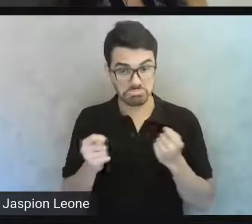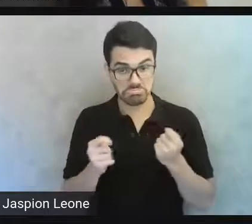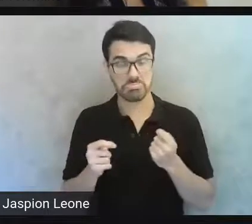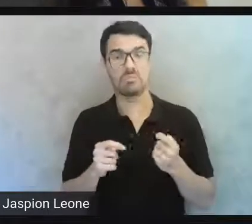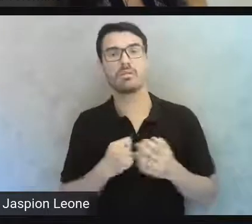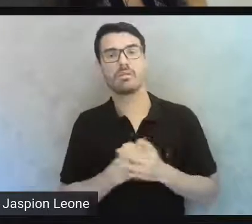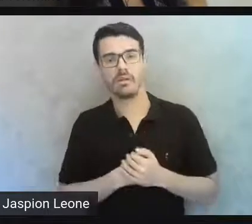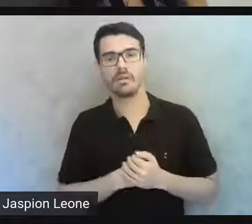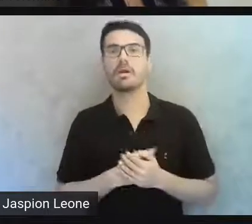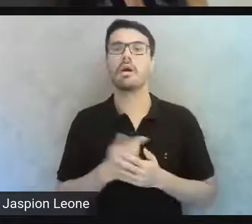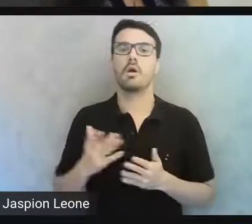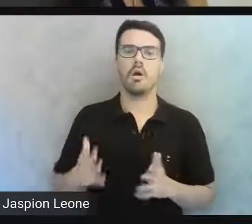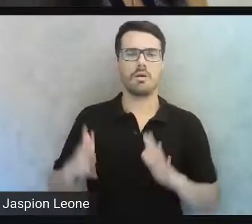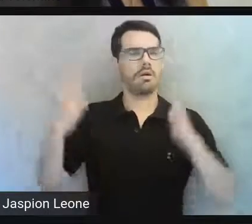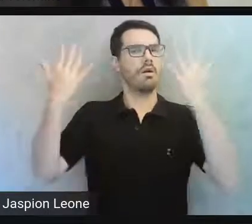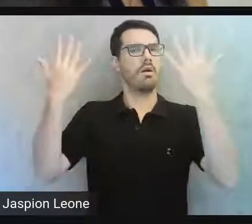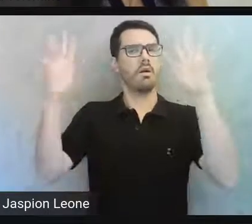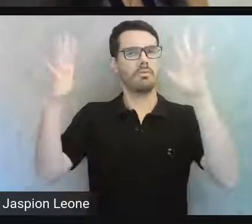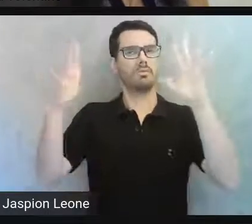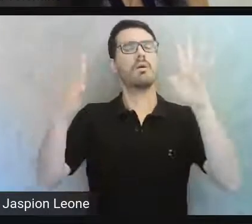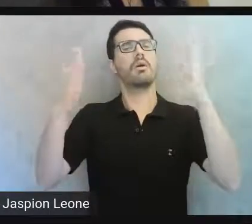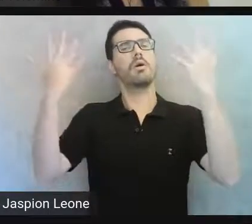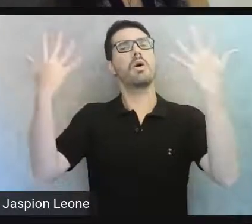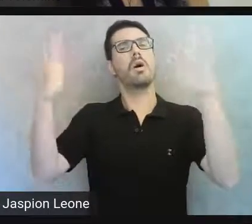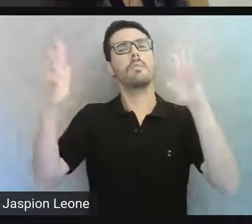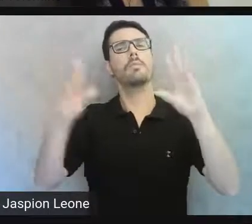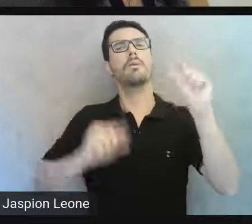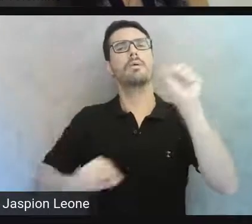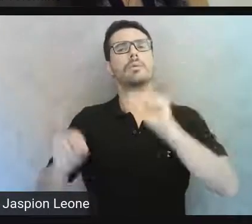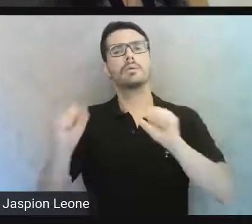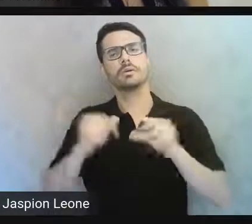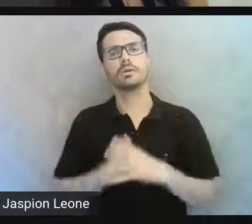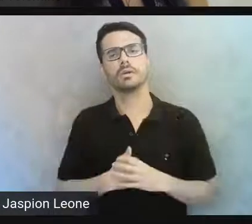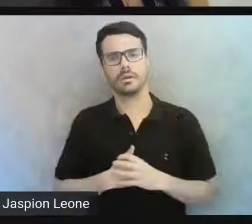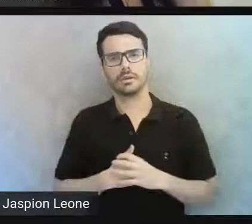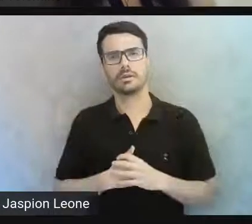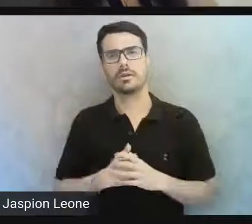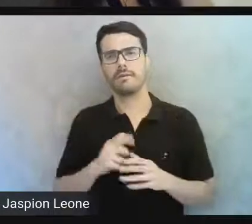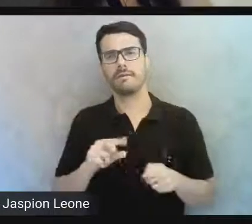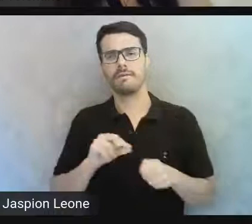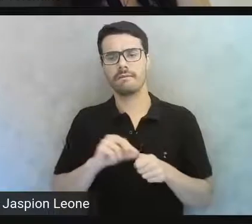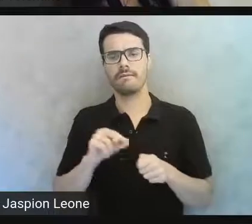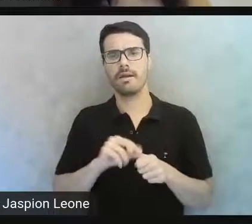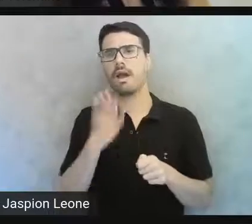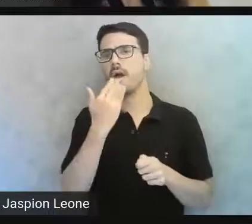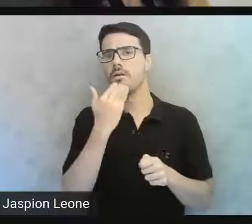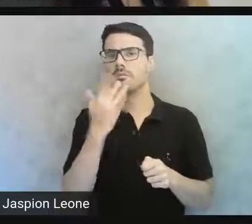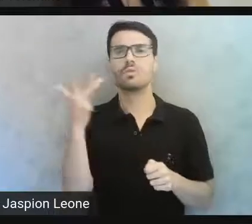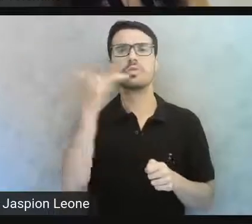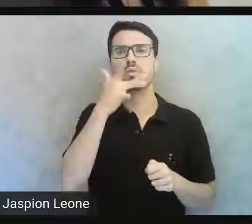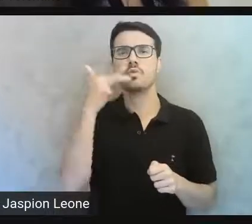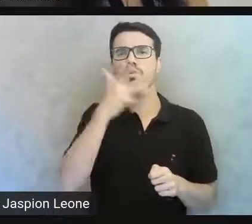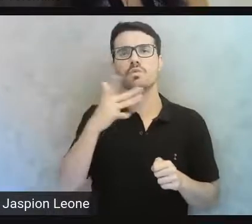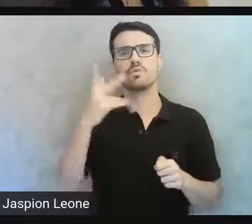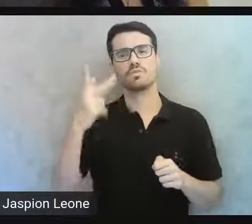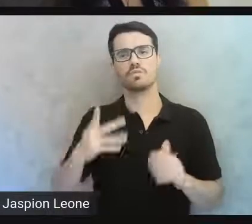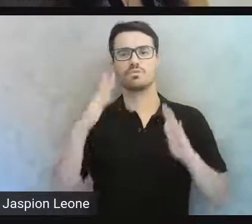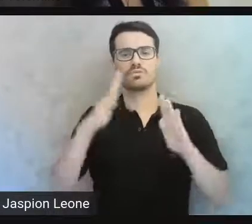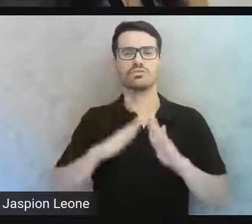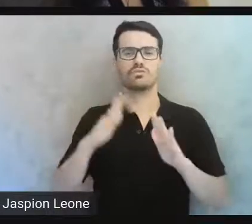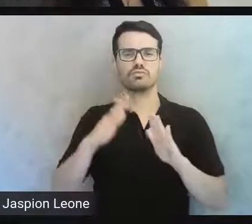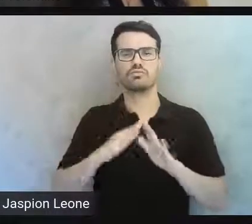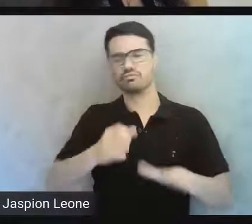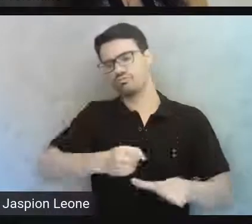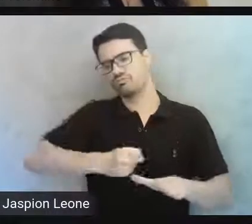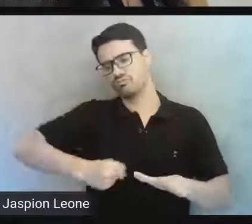semana, comemora, sabe? Comemora, celebra, faz um almoço gostoso na sua casa,